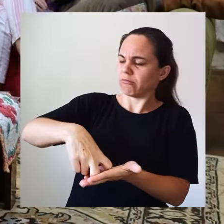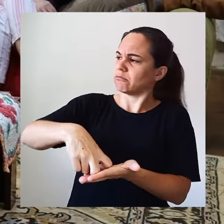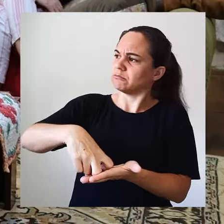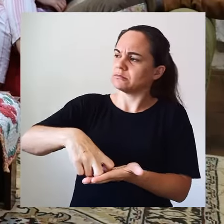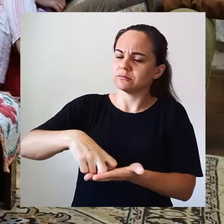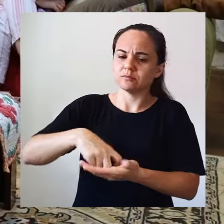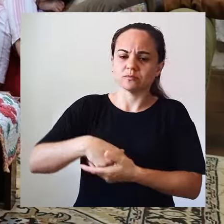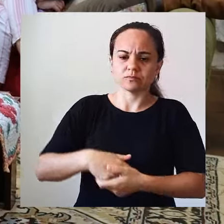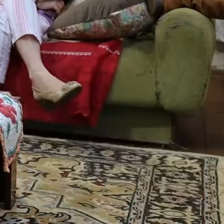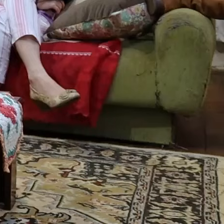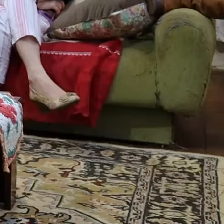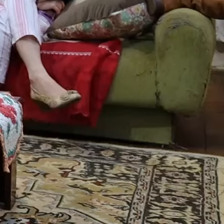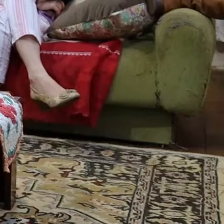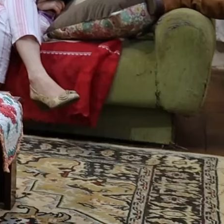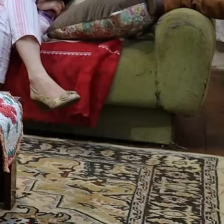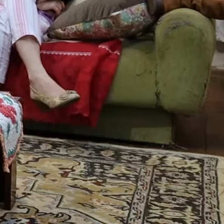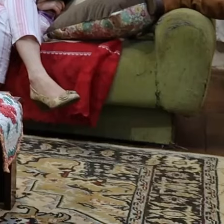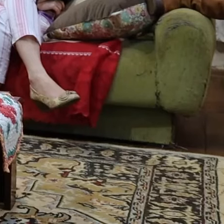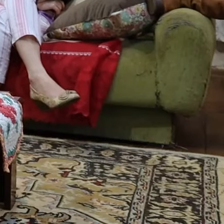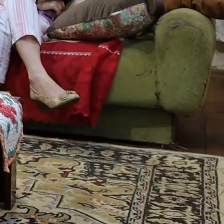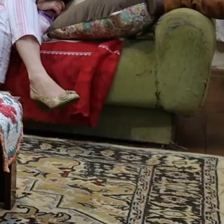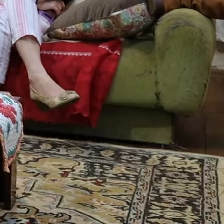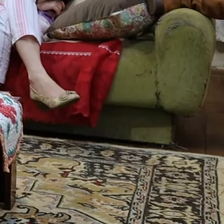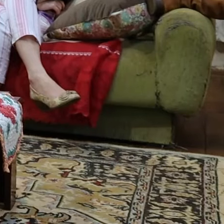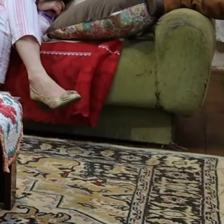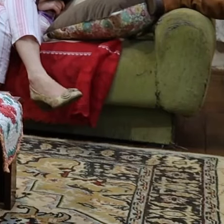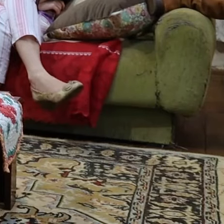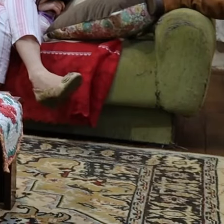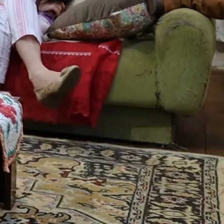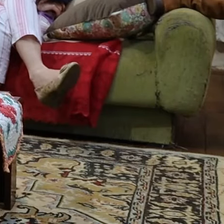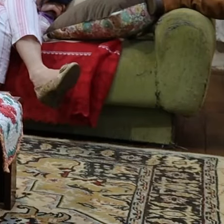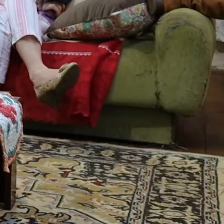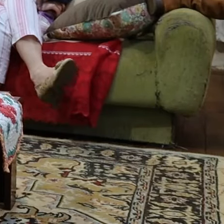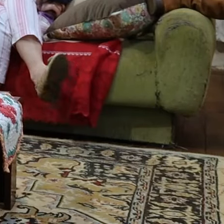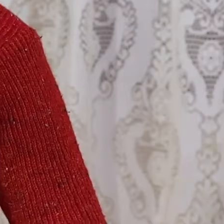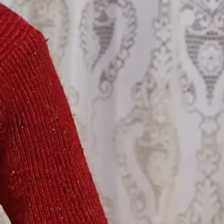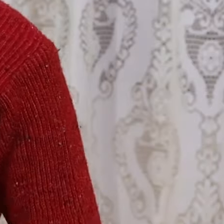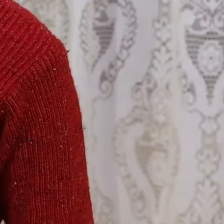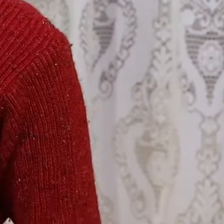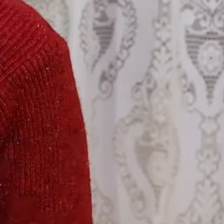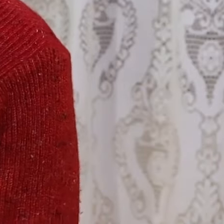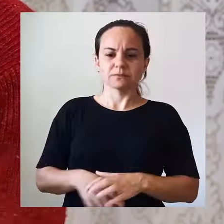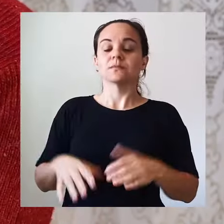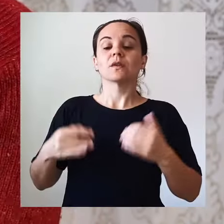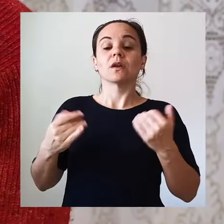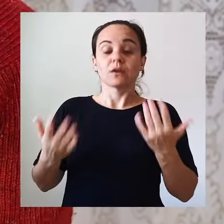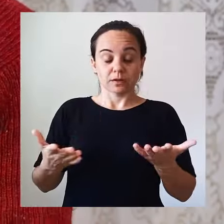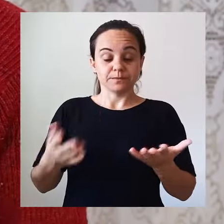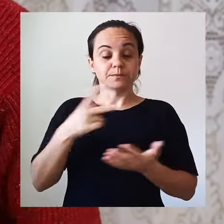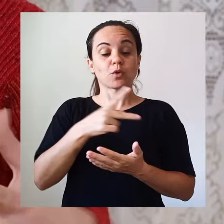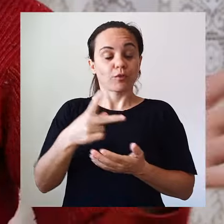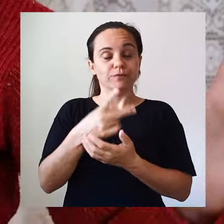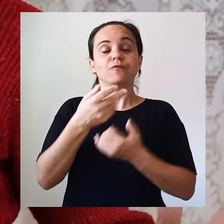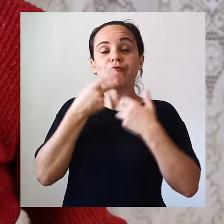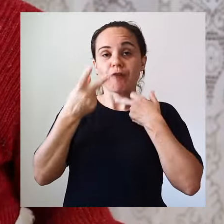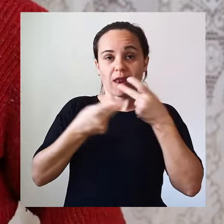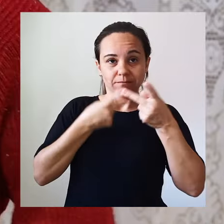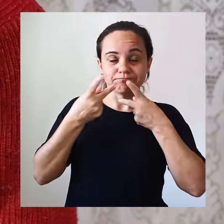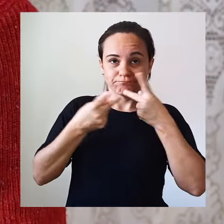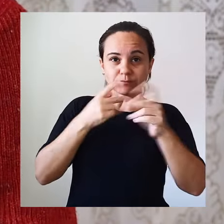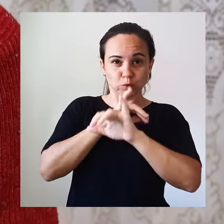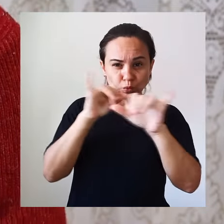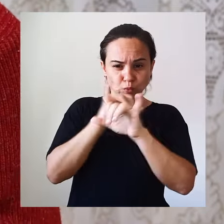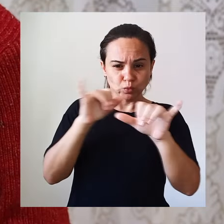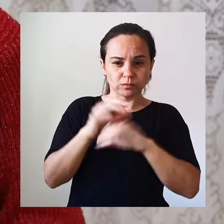Sempre o burro, sempre. Ah, é bom que veio. Tá, mas profe, desembucha, deixa ela falar,